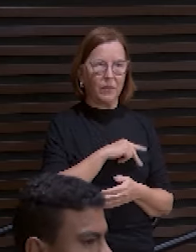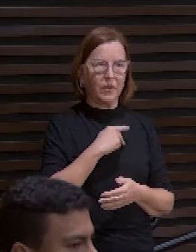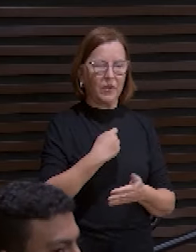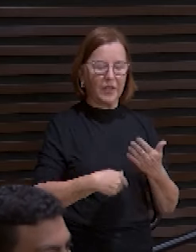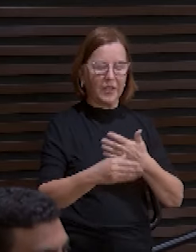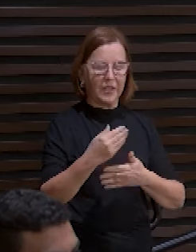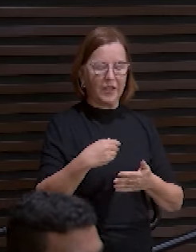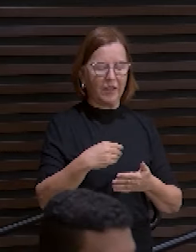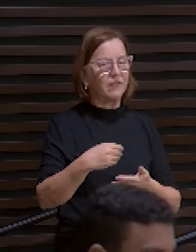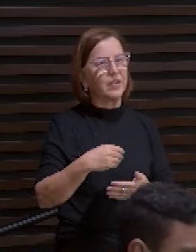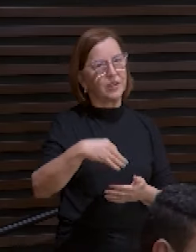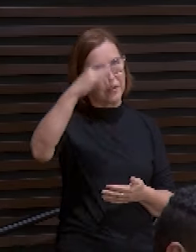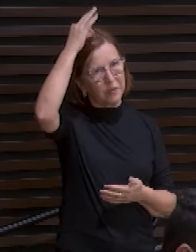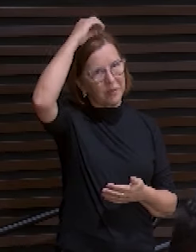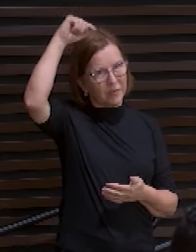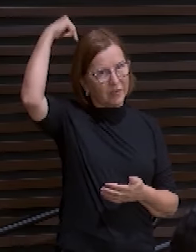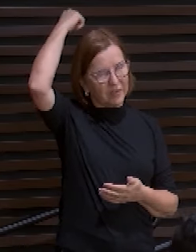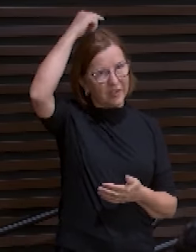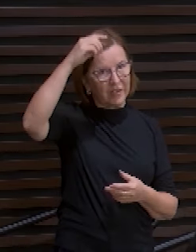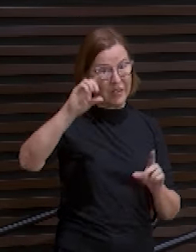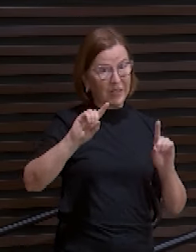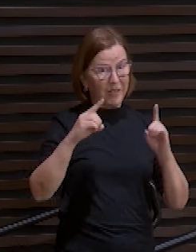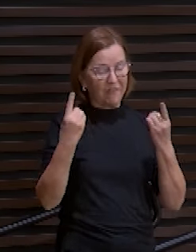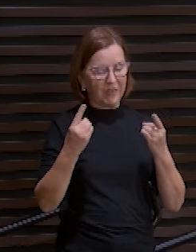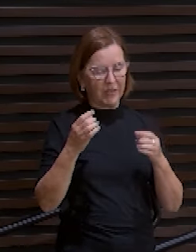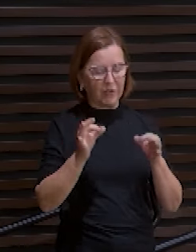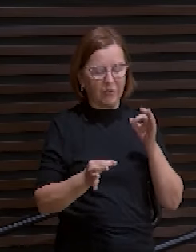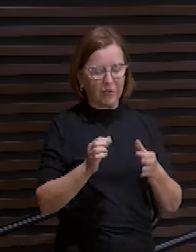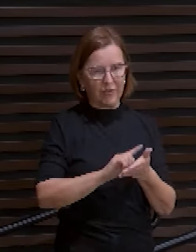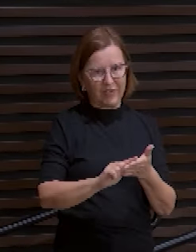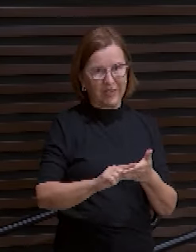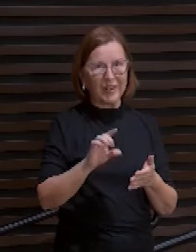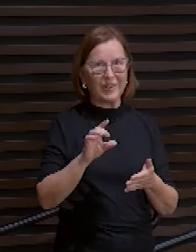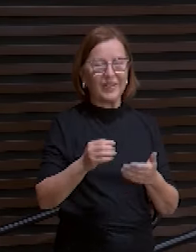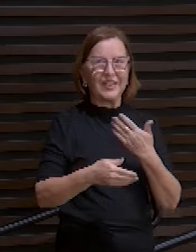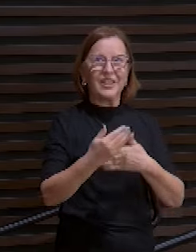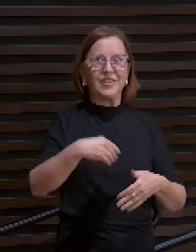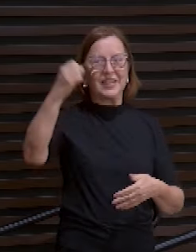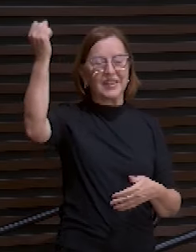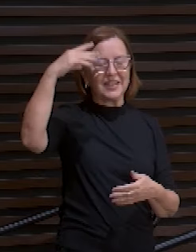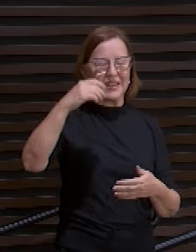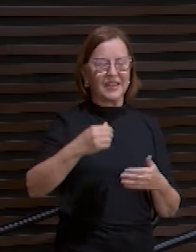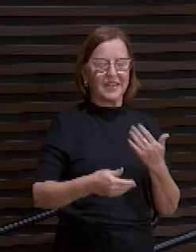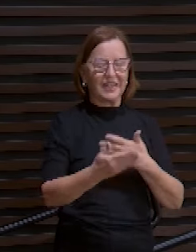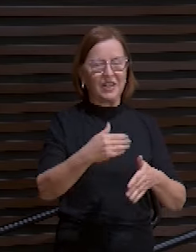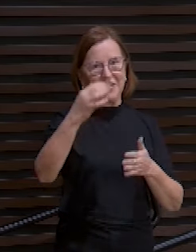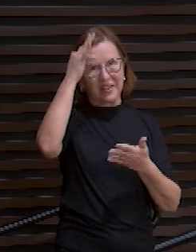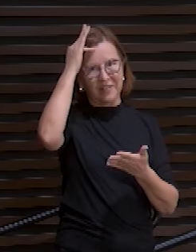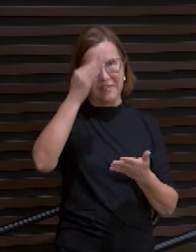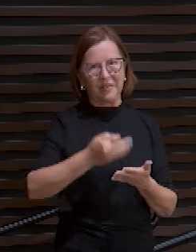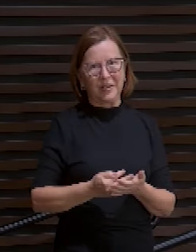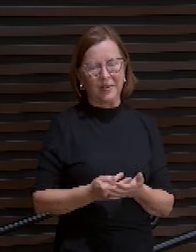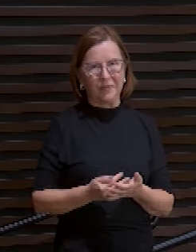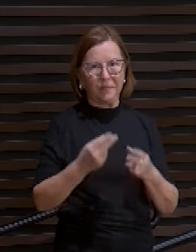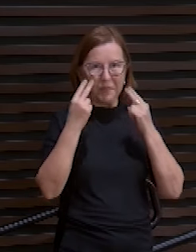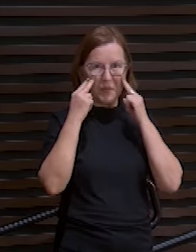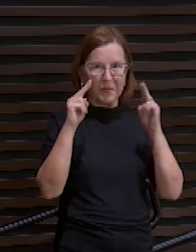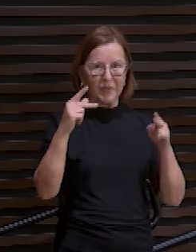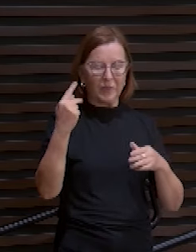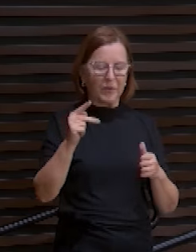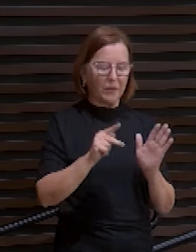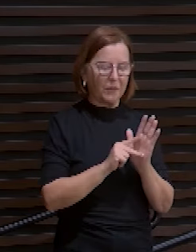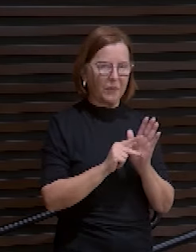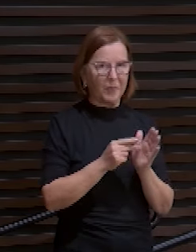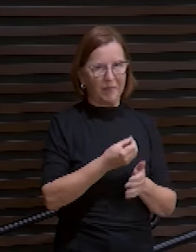Espírito Santo defende a justificação somente pela graça mediante a fé testemunhando da sua